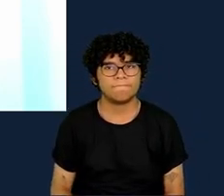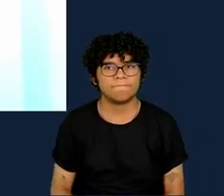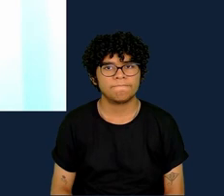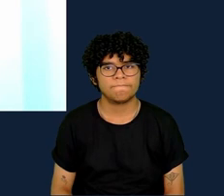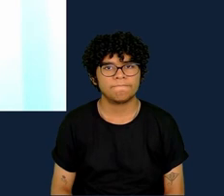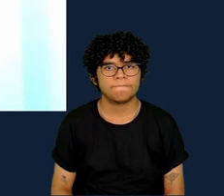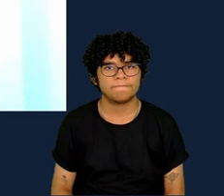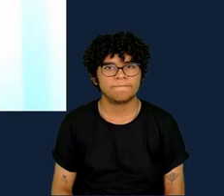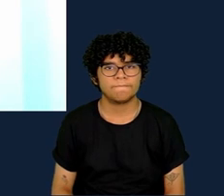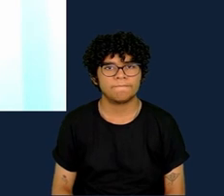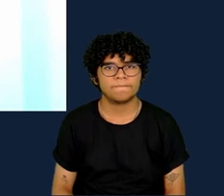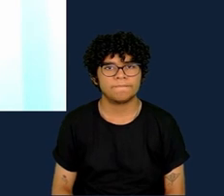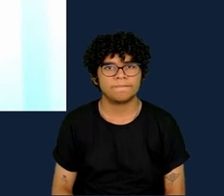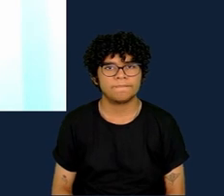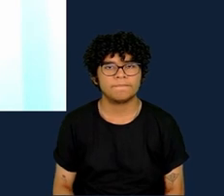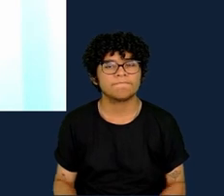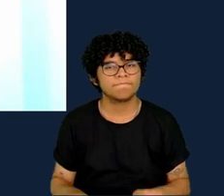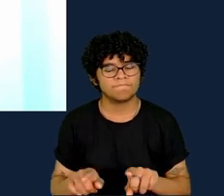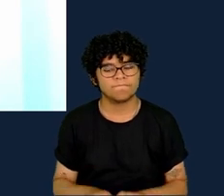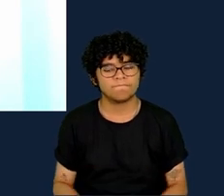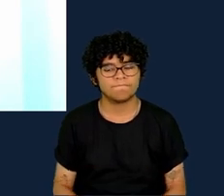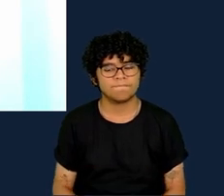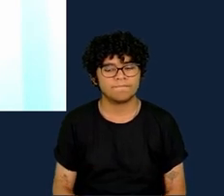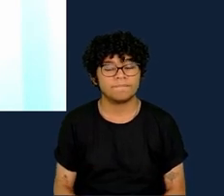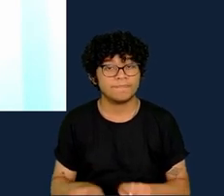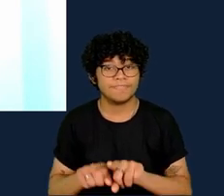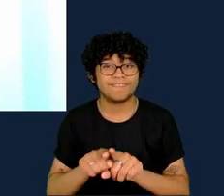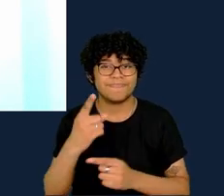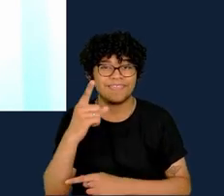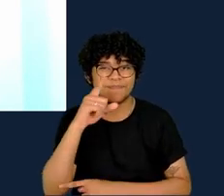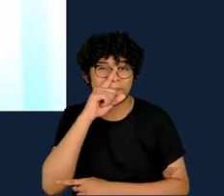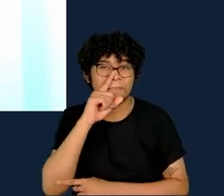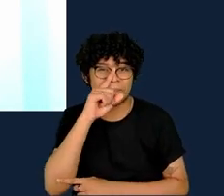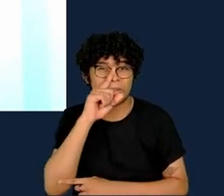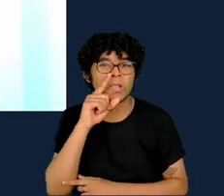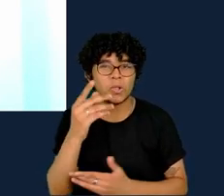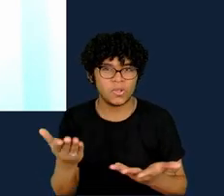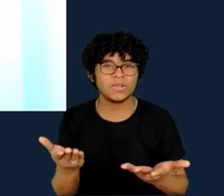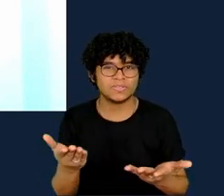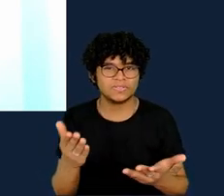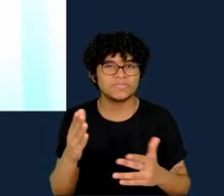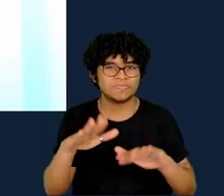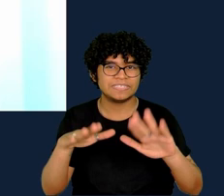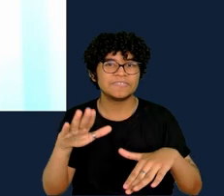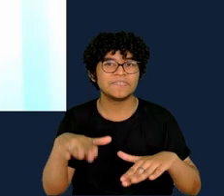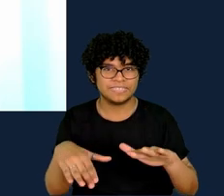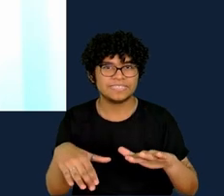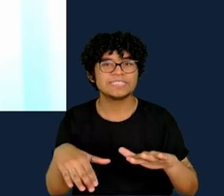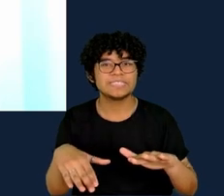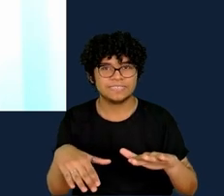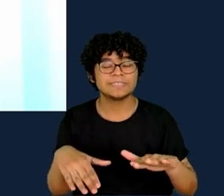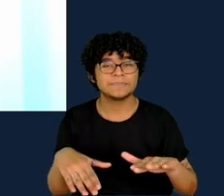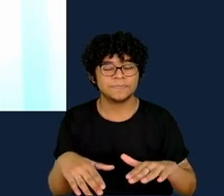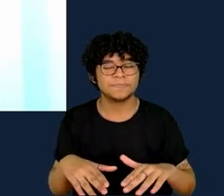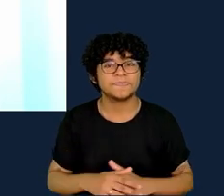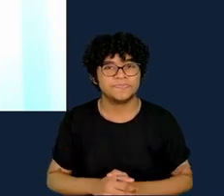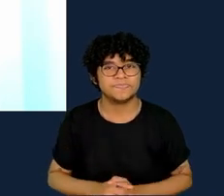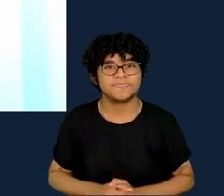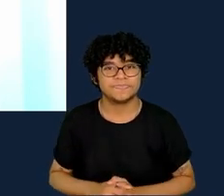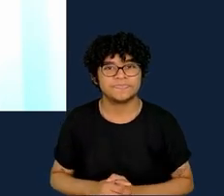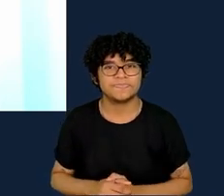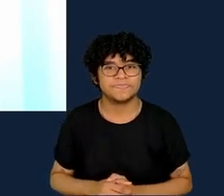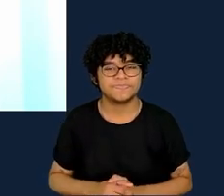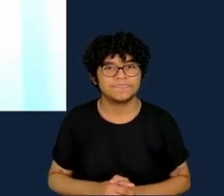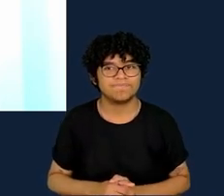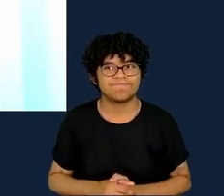It can also be a little bit dangerous sometimes too. Isso, right? Pode ser também um pouquinho perigoso às vezes, no sentido de que